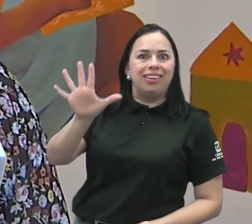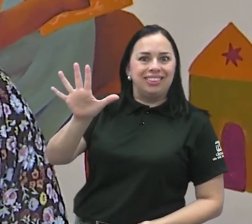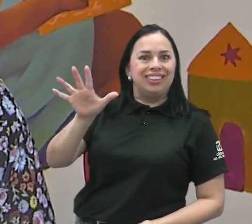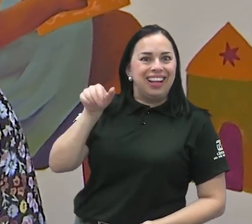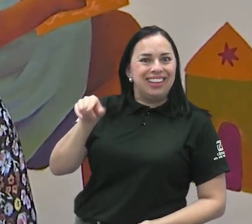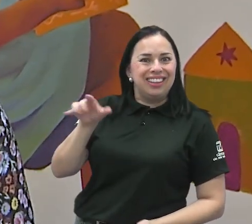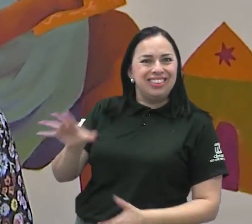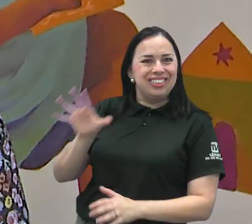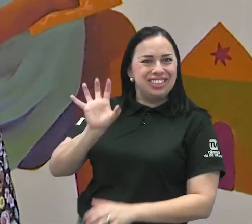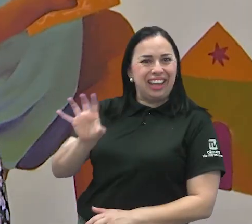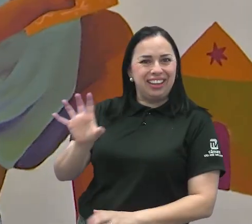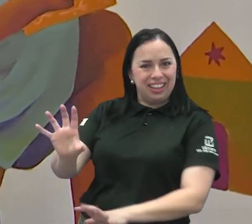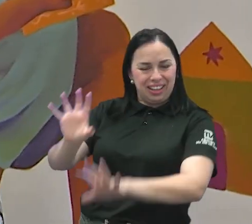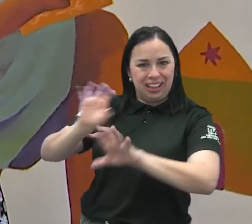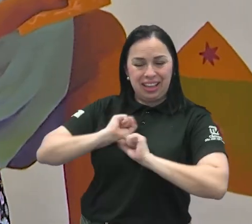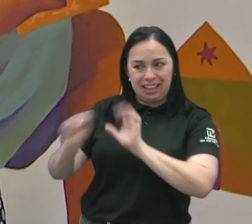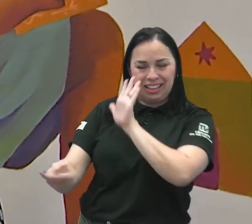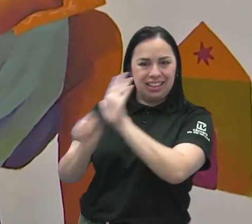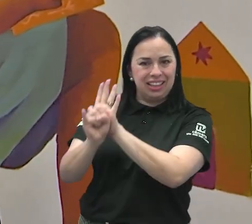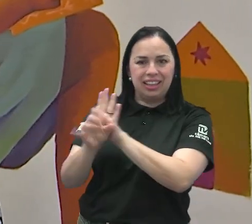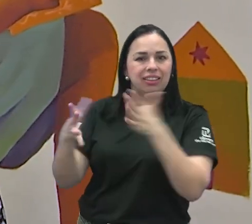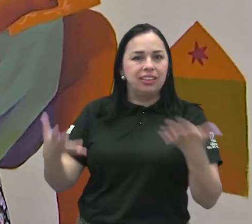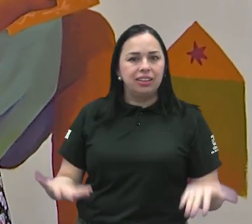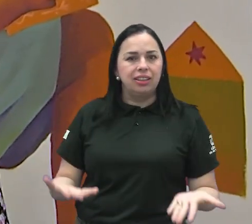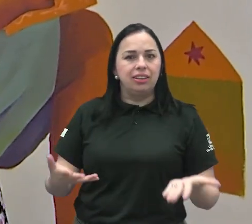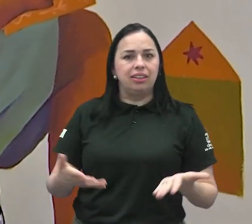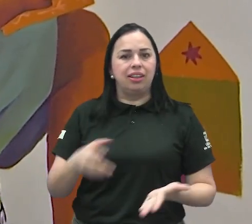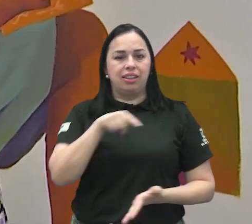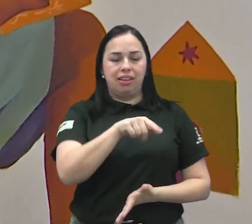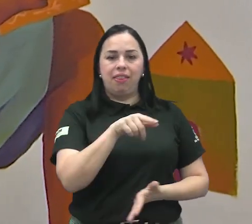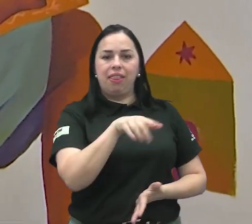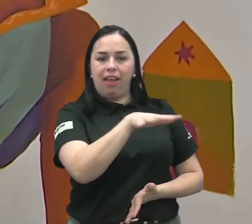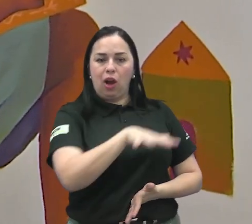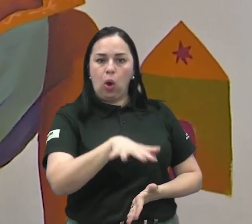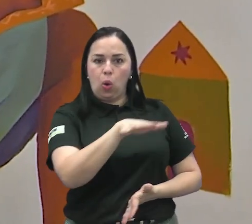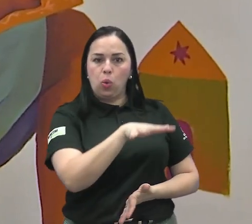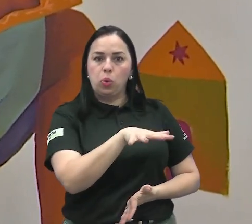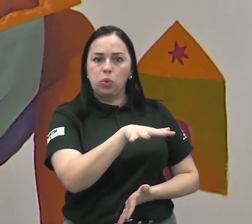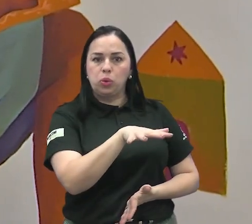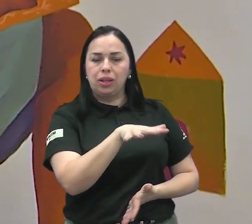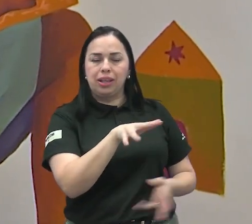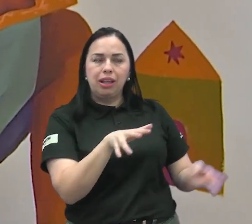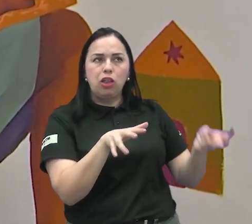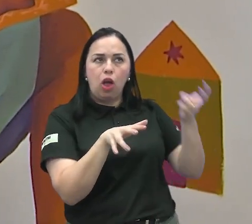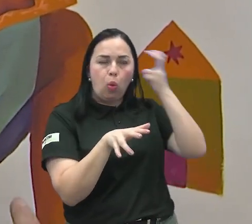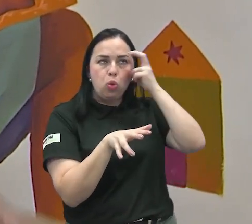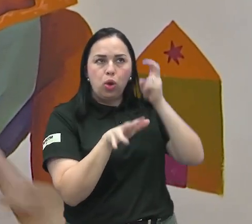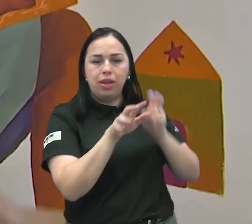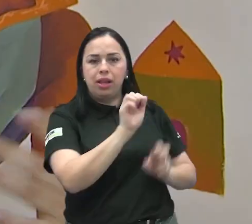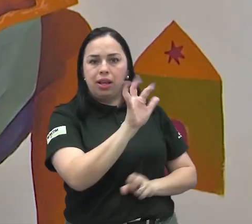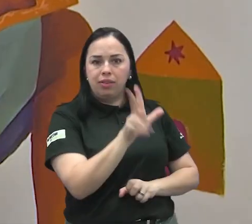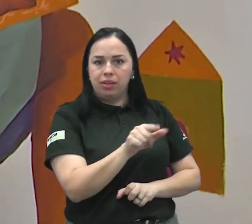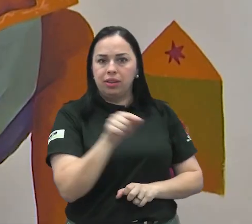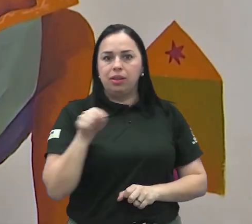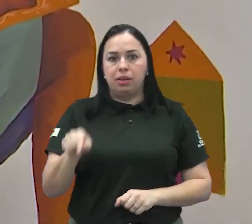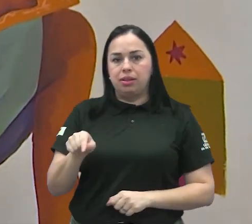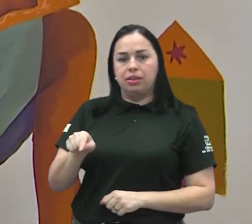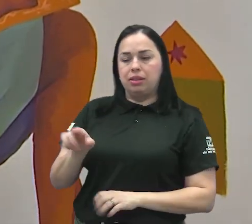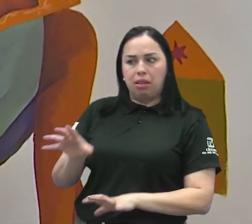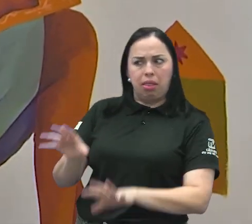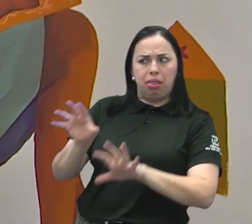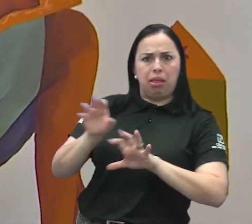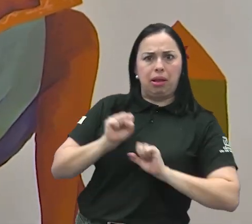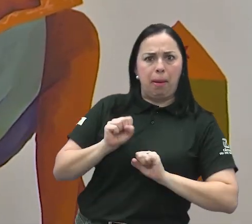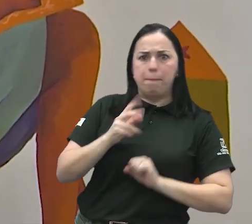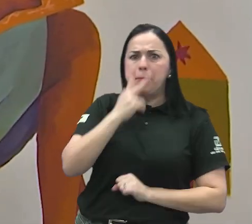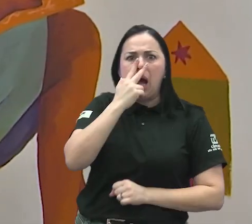herança colonial, a gente chama, inclusive, dentro da cultura africana, né, de muitas das culturas africanas,